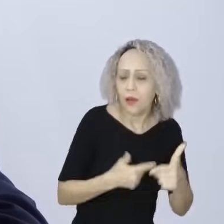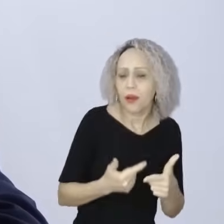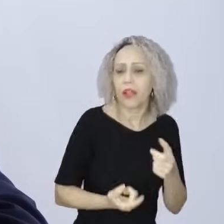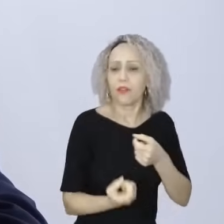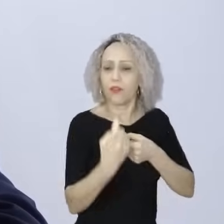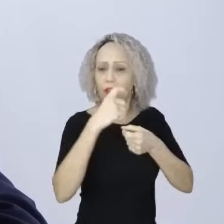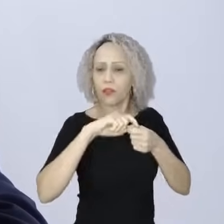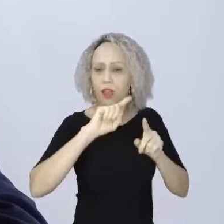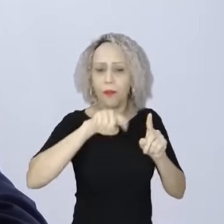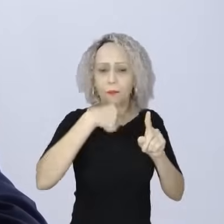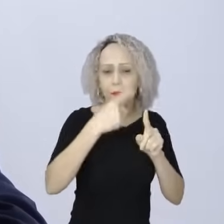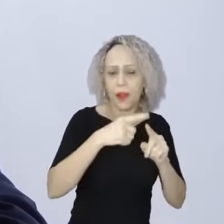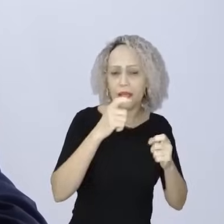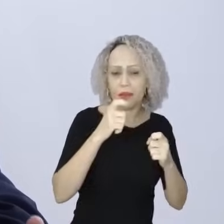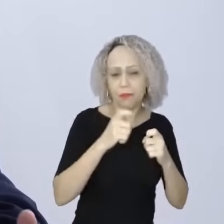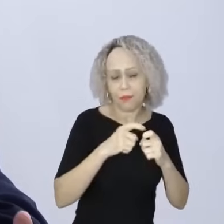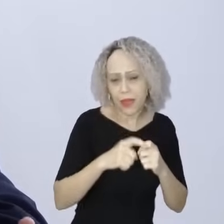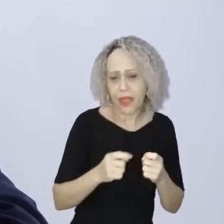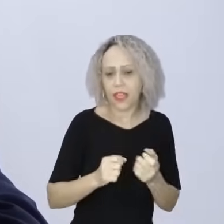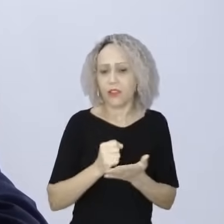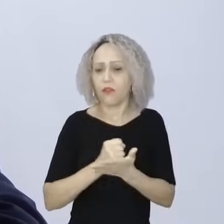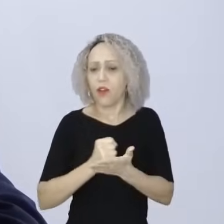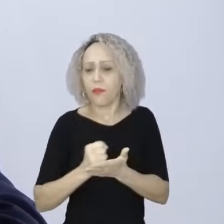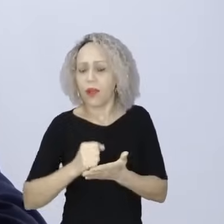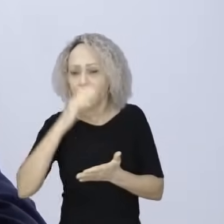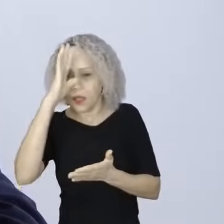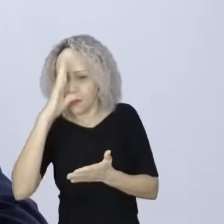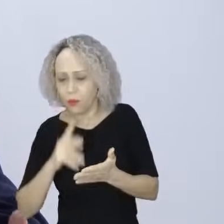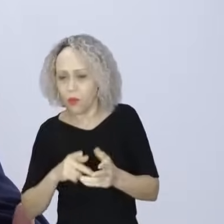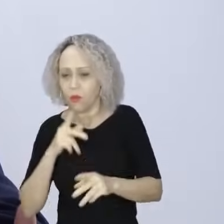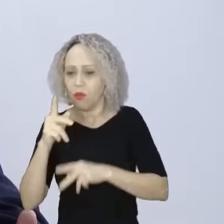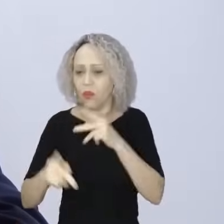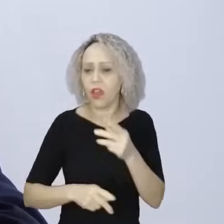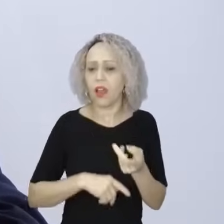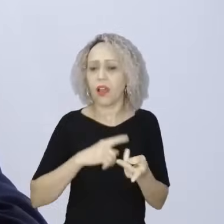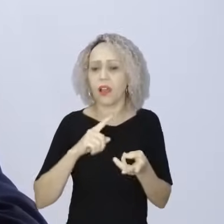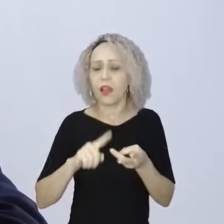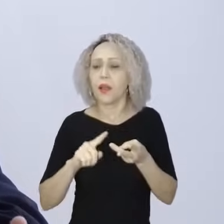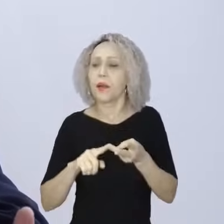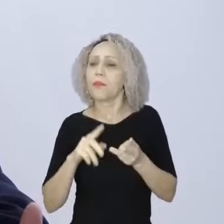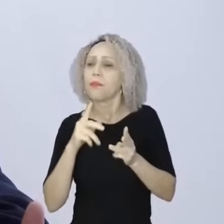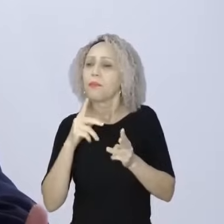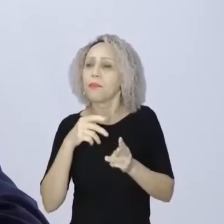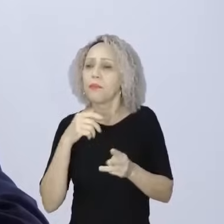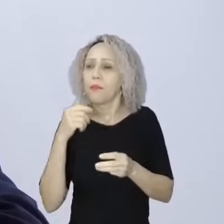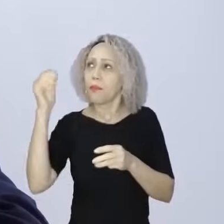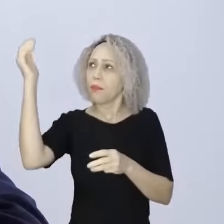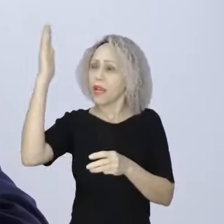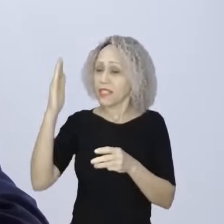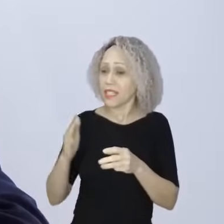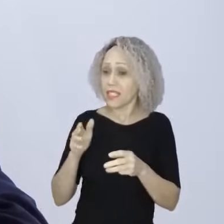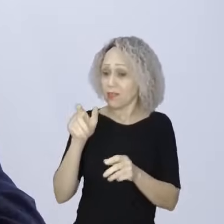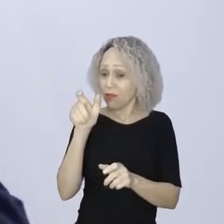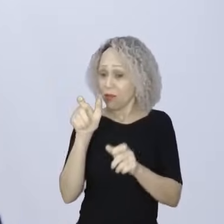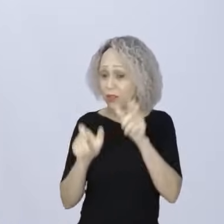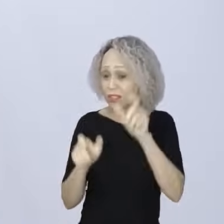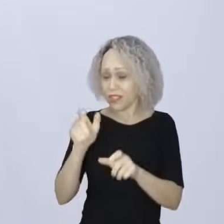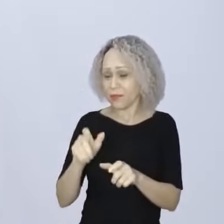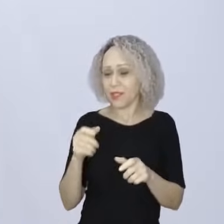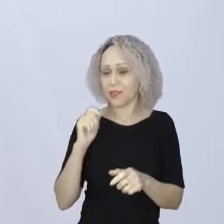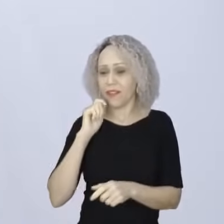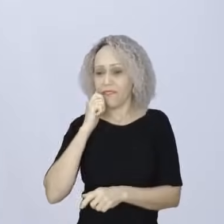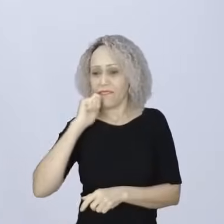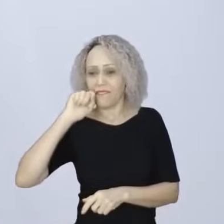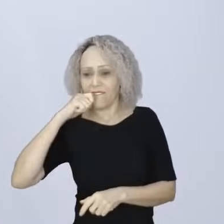Médico, Farmácia Popular, né, Brasil Sorridente. Então, são coisas que já estão em curso e